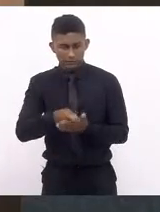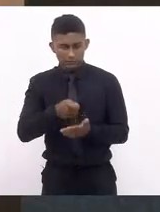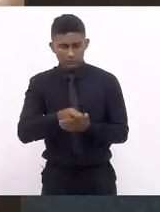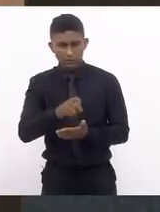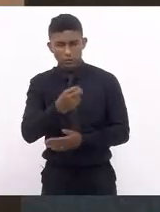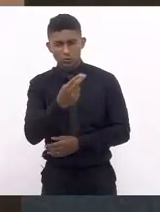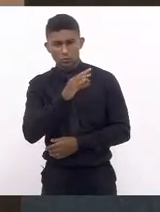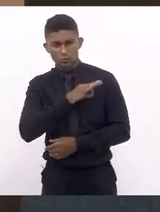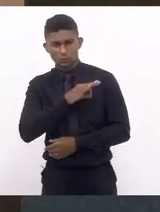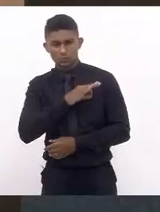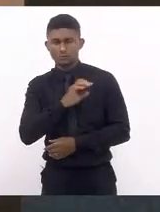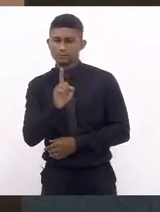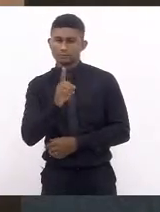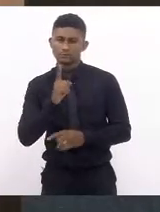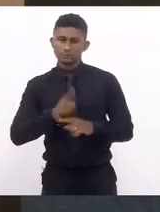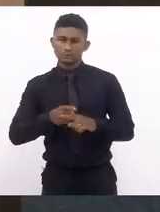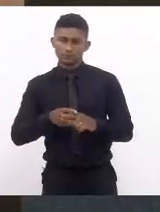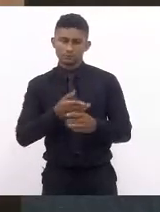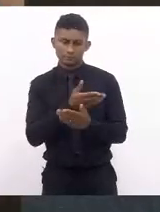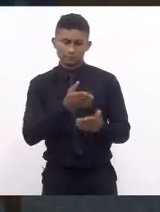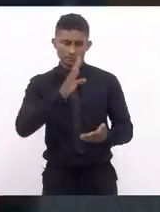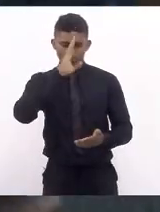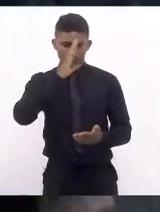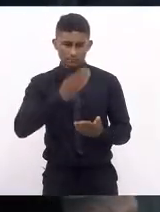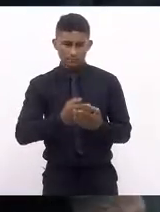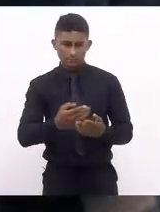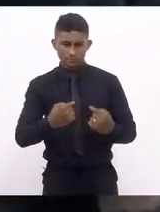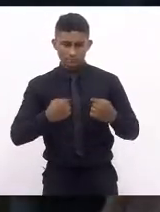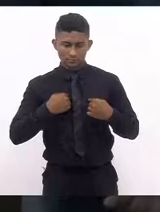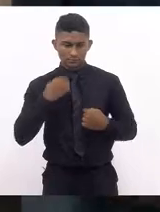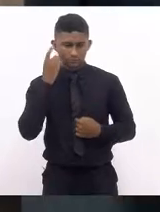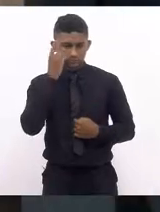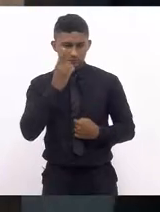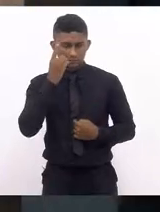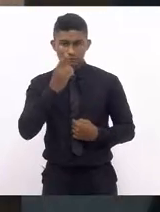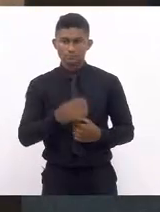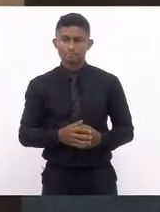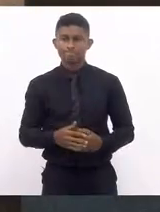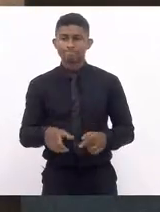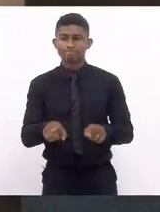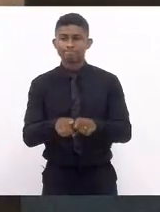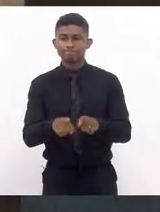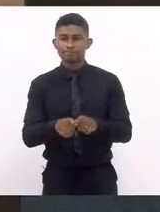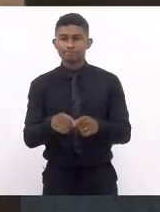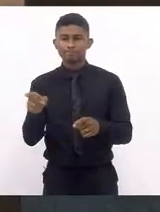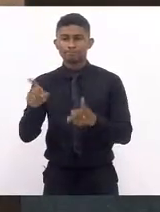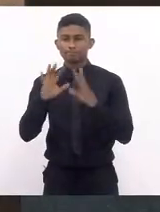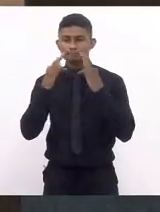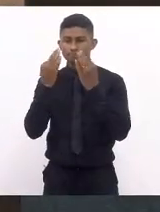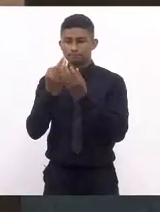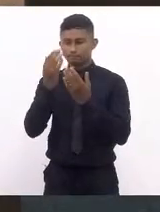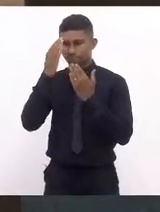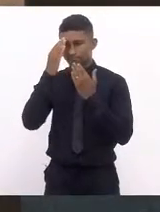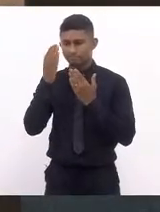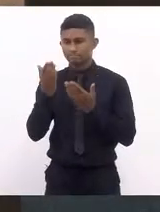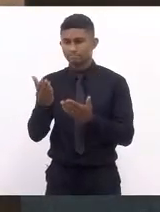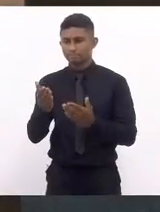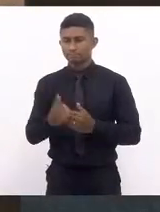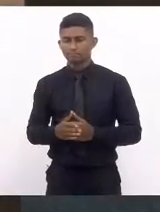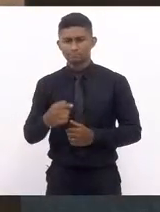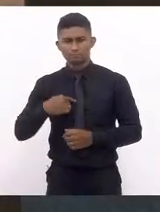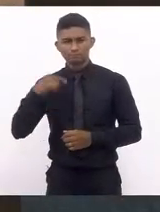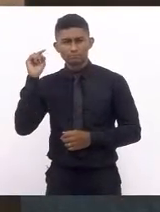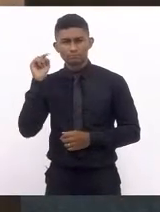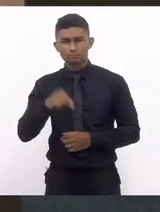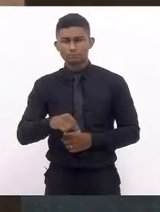salário mas sim porque acredita na deputada lá na parte e agradecer também a minha família eu não venho aqui para o